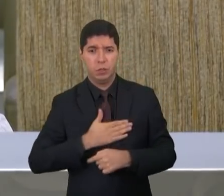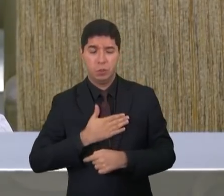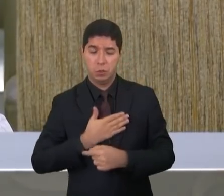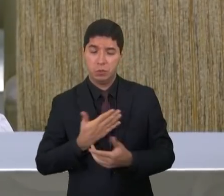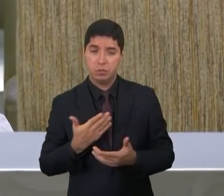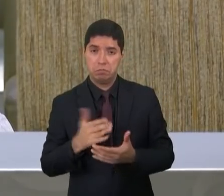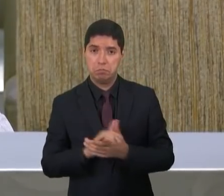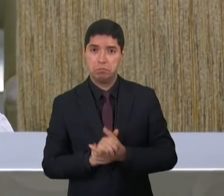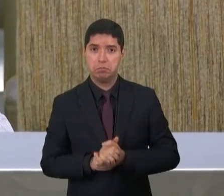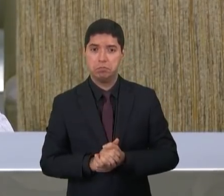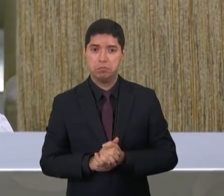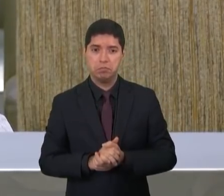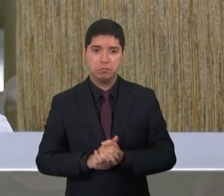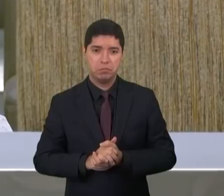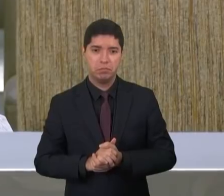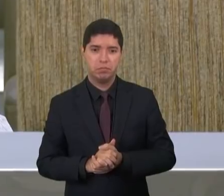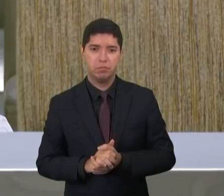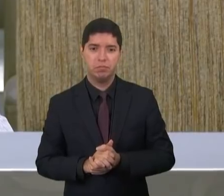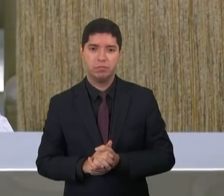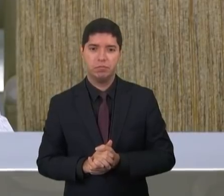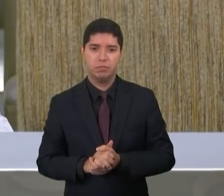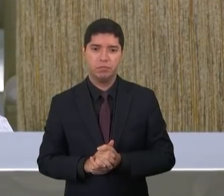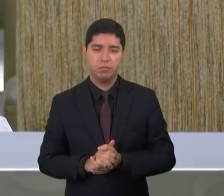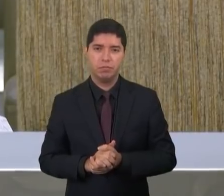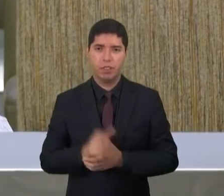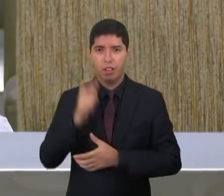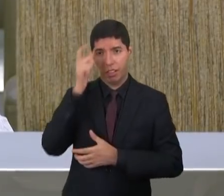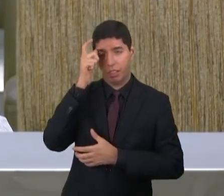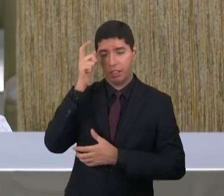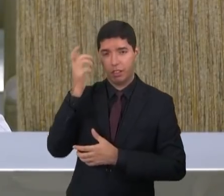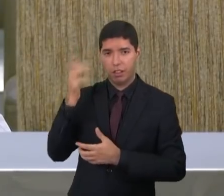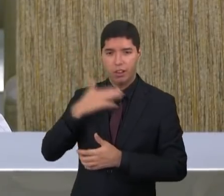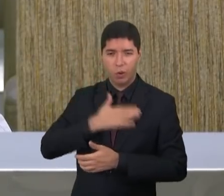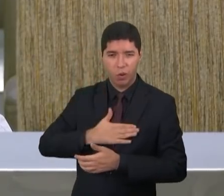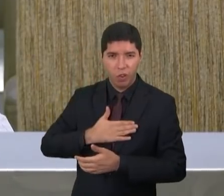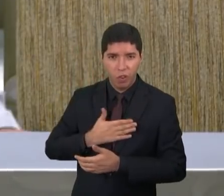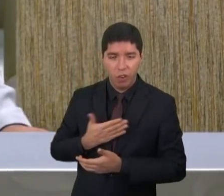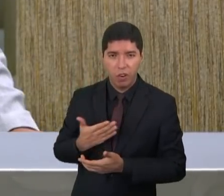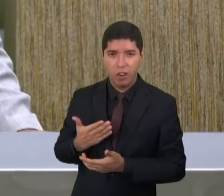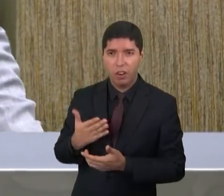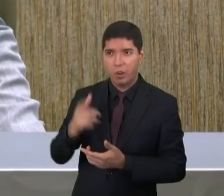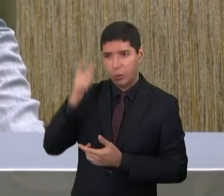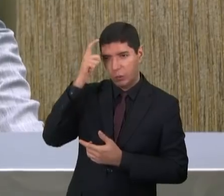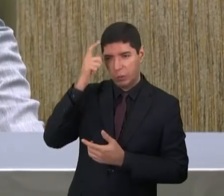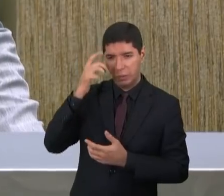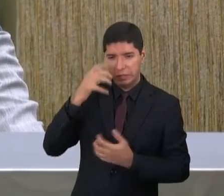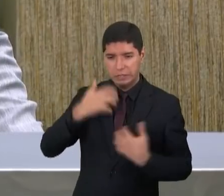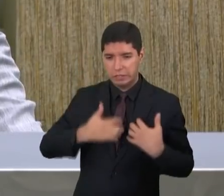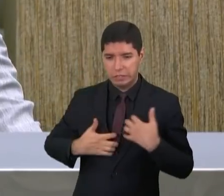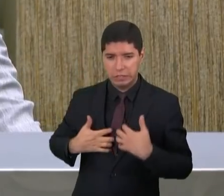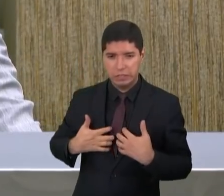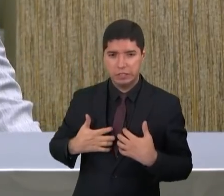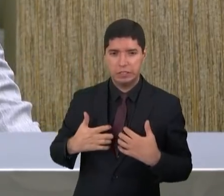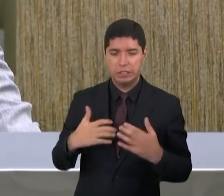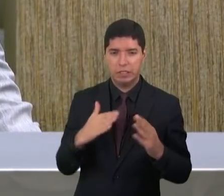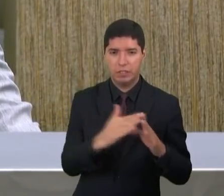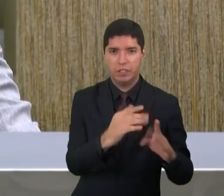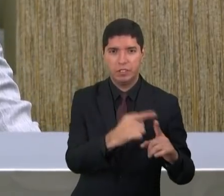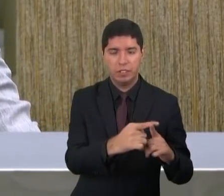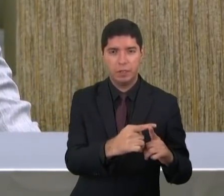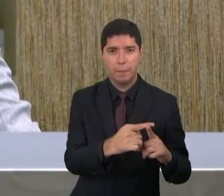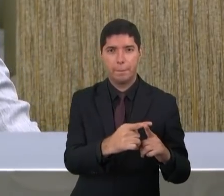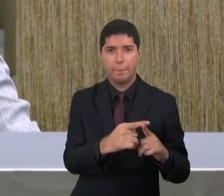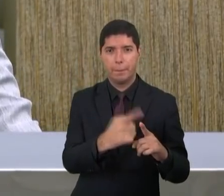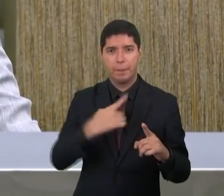disso? Eu gosto que o diabo tenha raiva de nós. Eu gosto que o diabo tenha ira